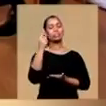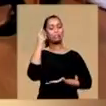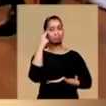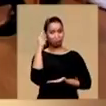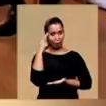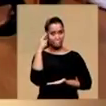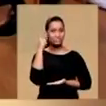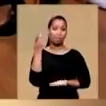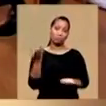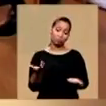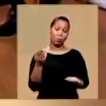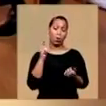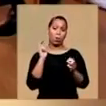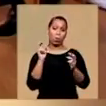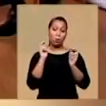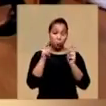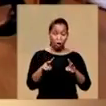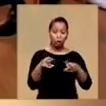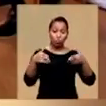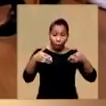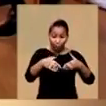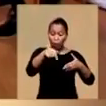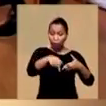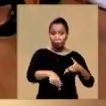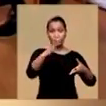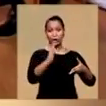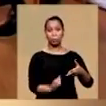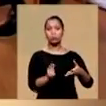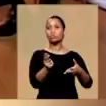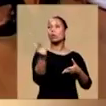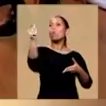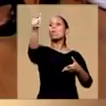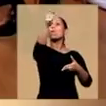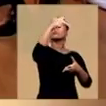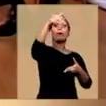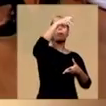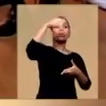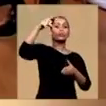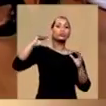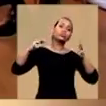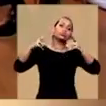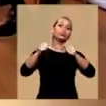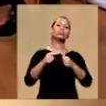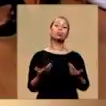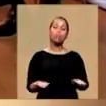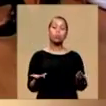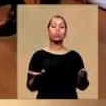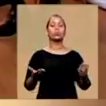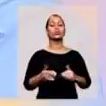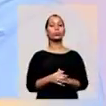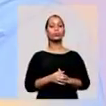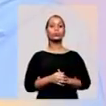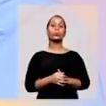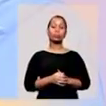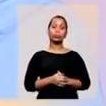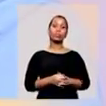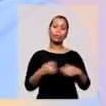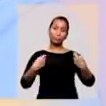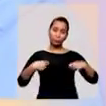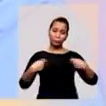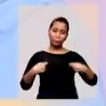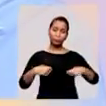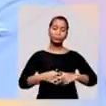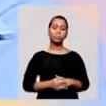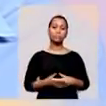pensar nisso, visto que a gente não está olhando só mais para o mercado interno, nós estamos olhando para o mercado global. E esse mercado global hoje demanda